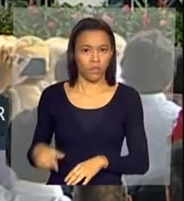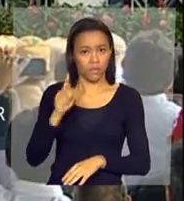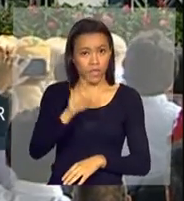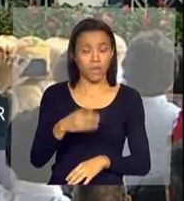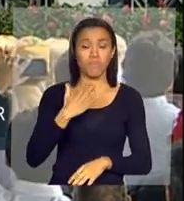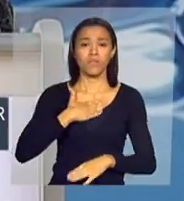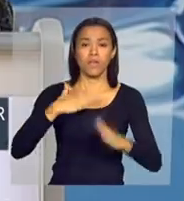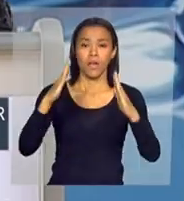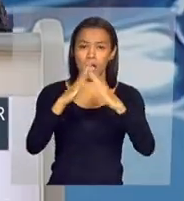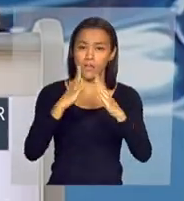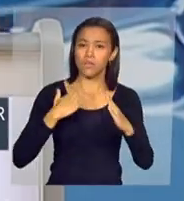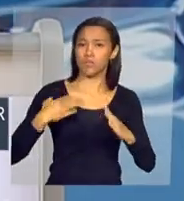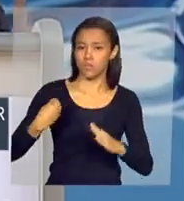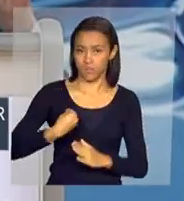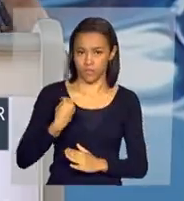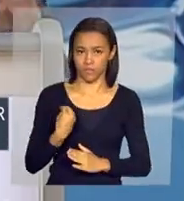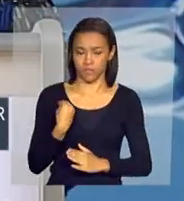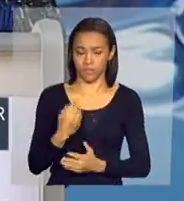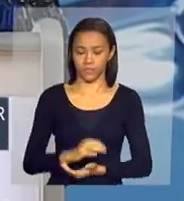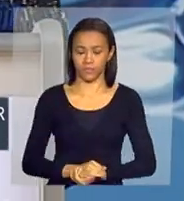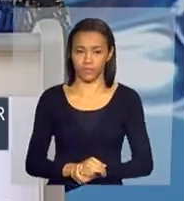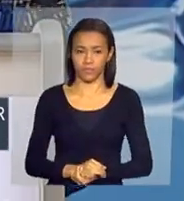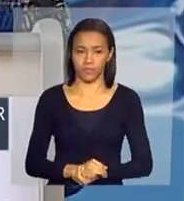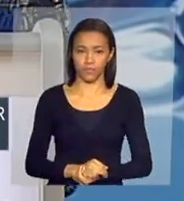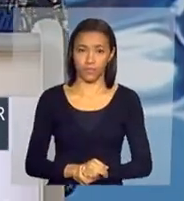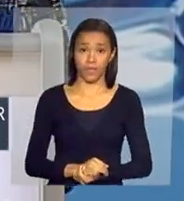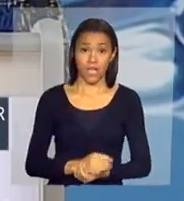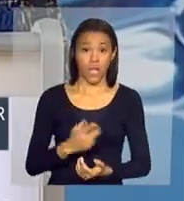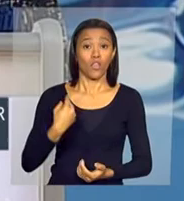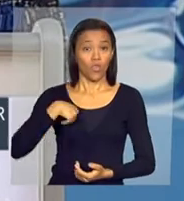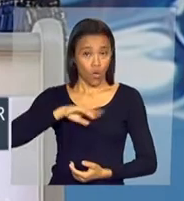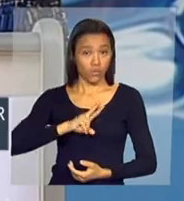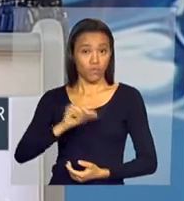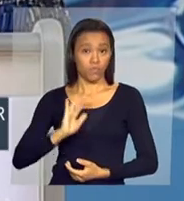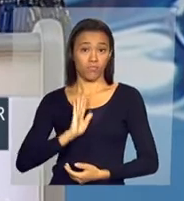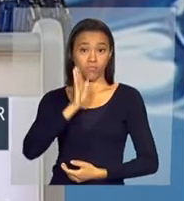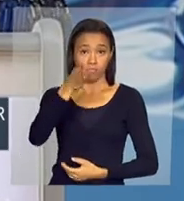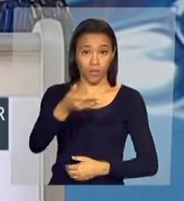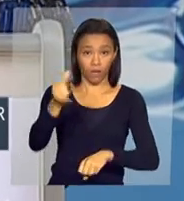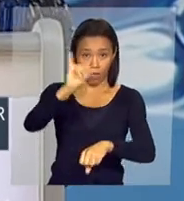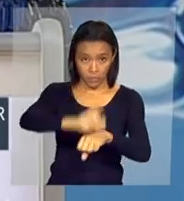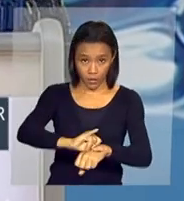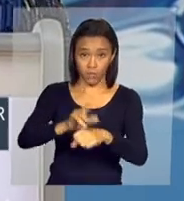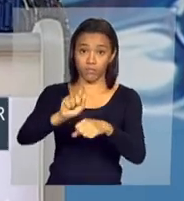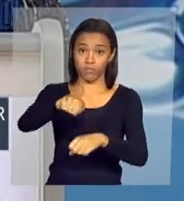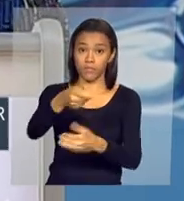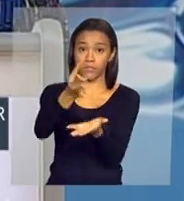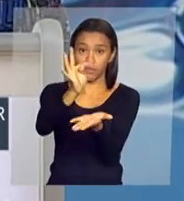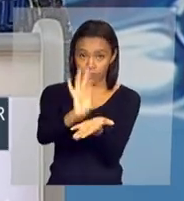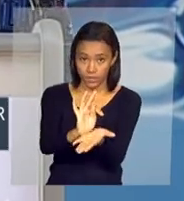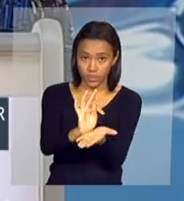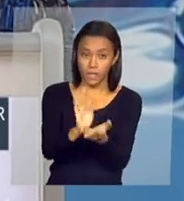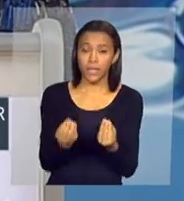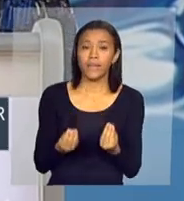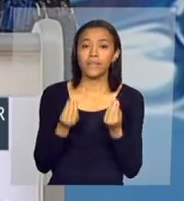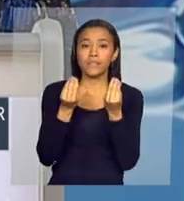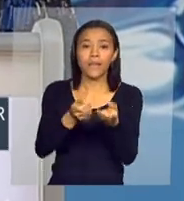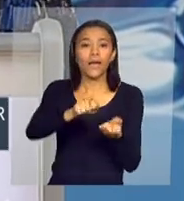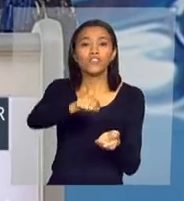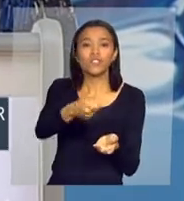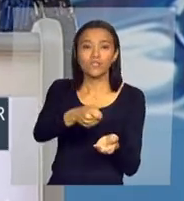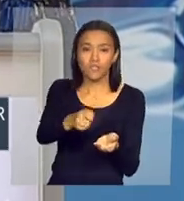Minha Casa Minha Vida. Nós vamos lá em Teresina entregar